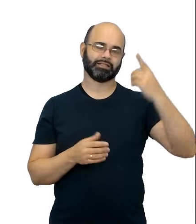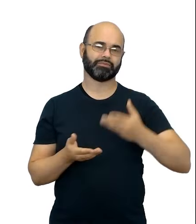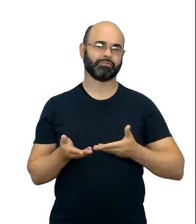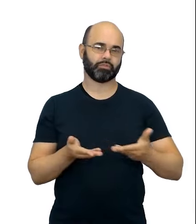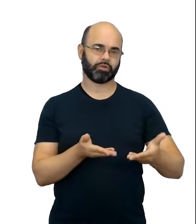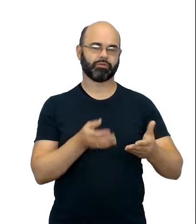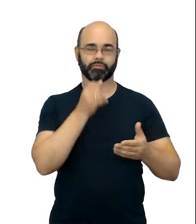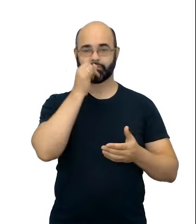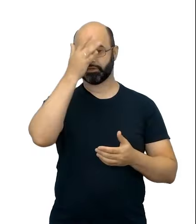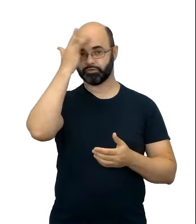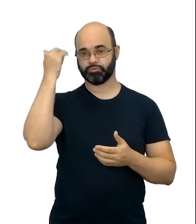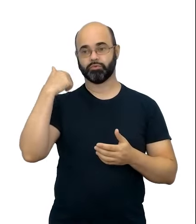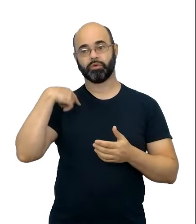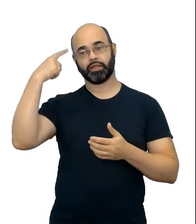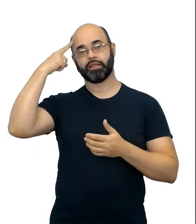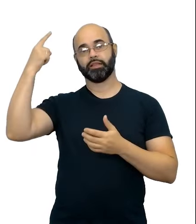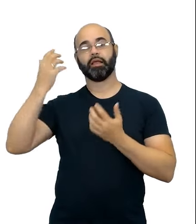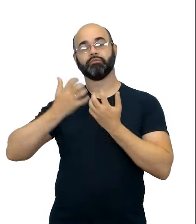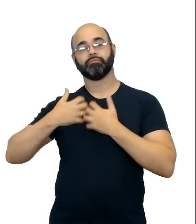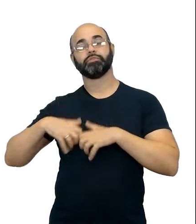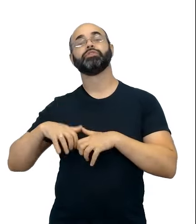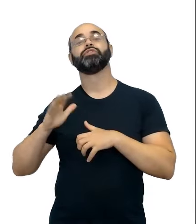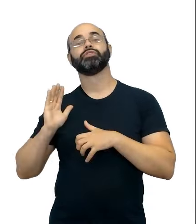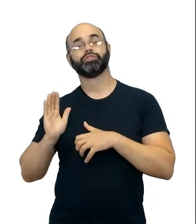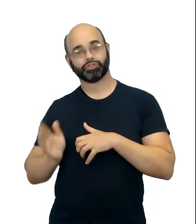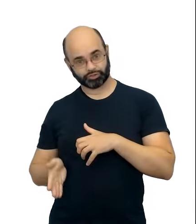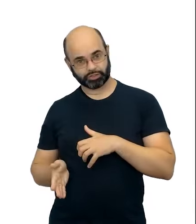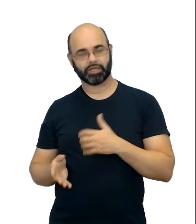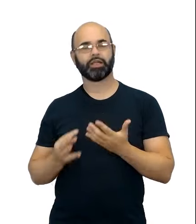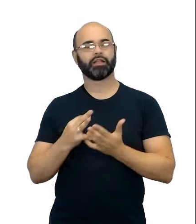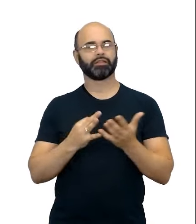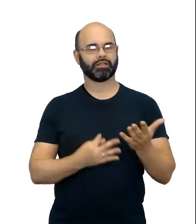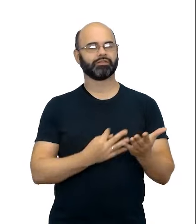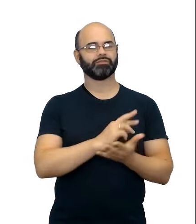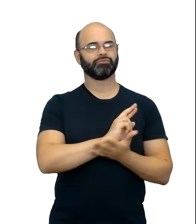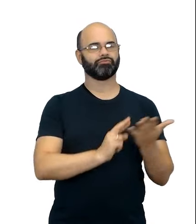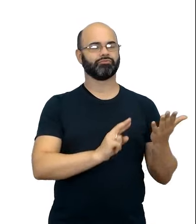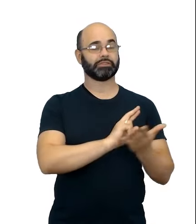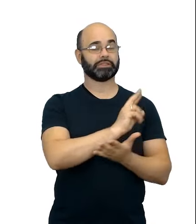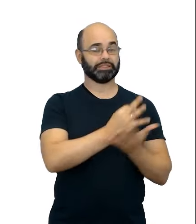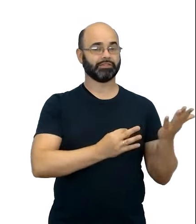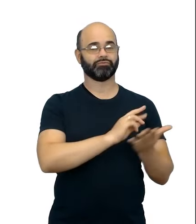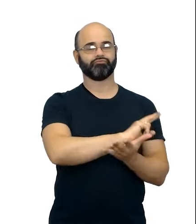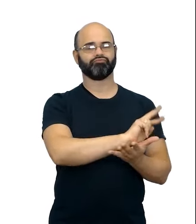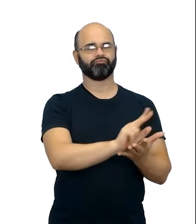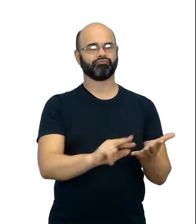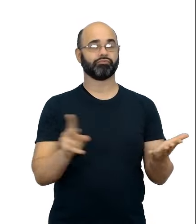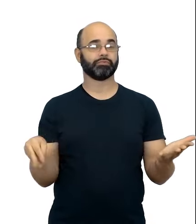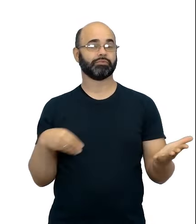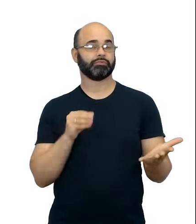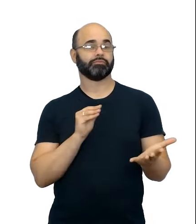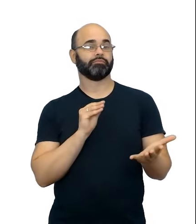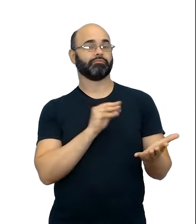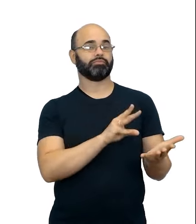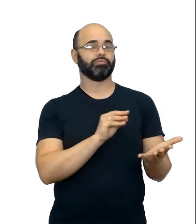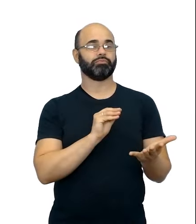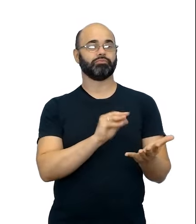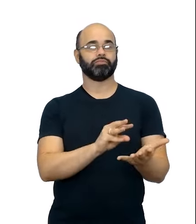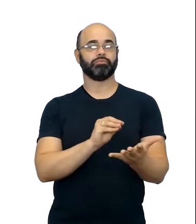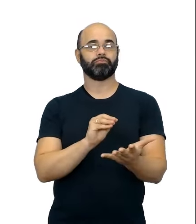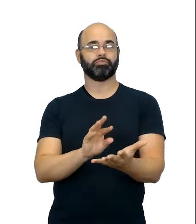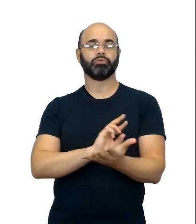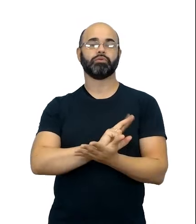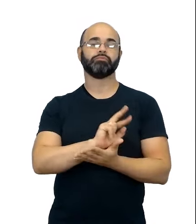ideias que elas já têm, estão espalhadas em diversos textos. E é sobre isso que nós pensaremos